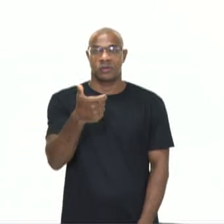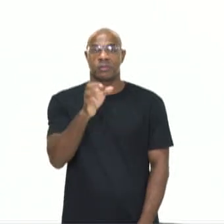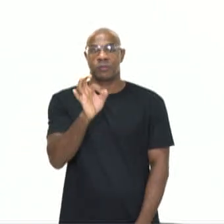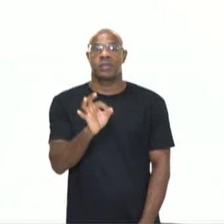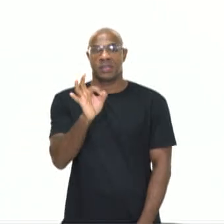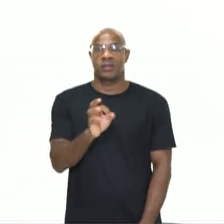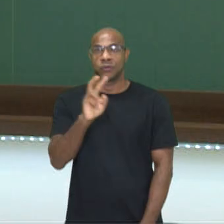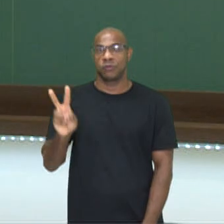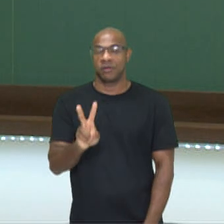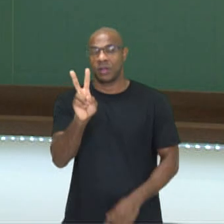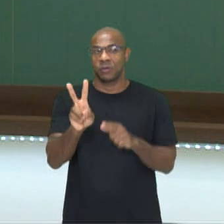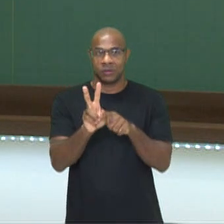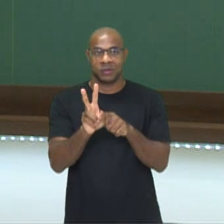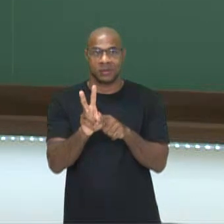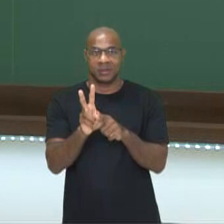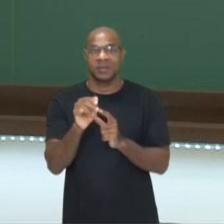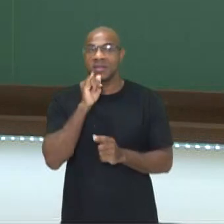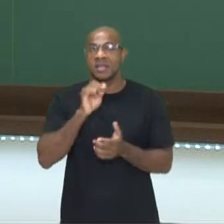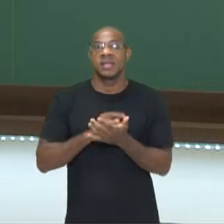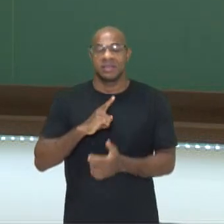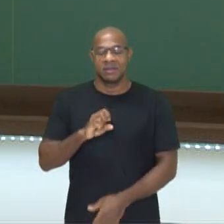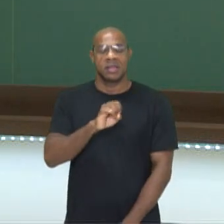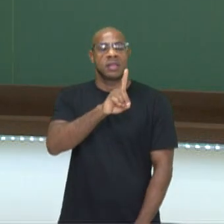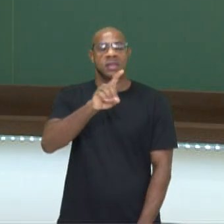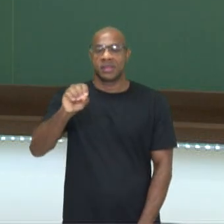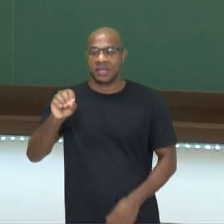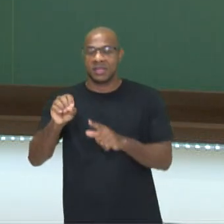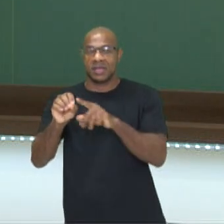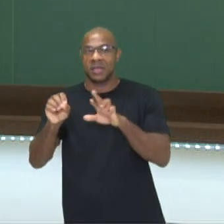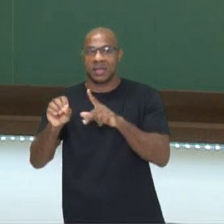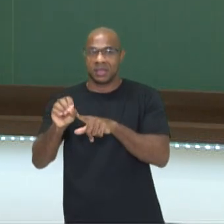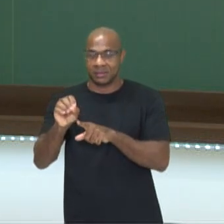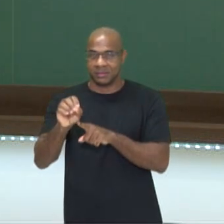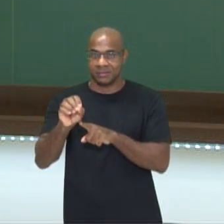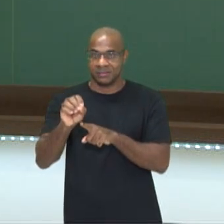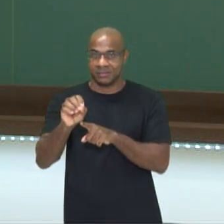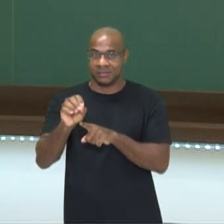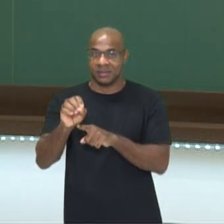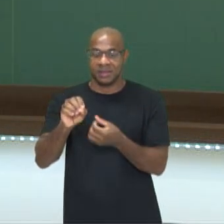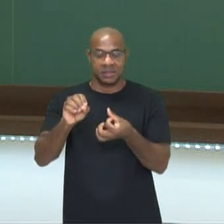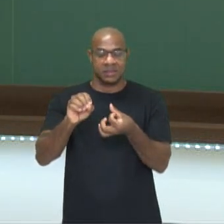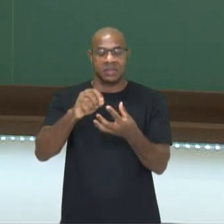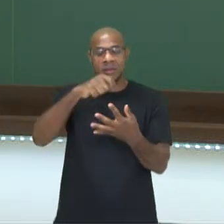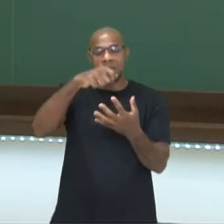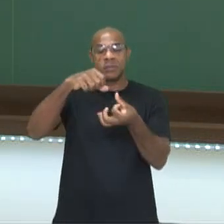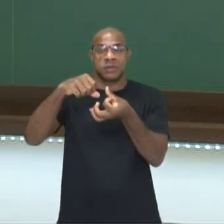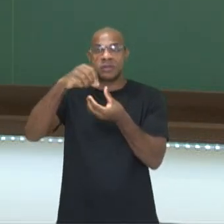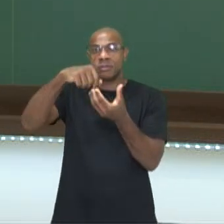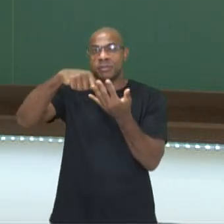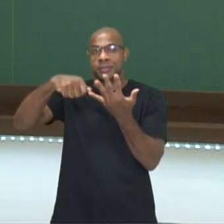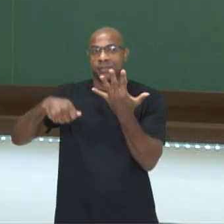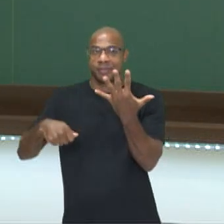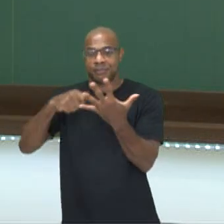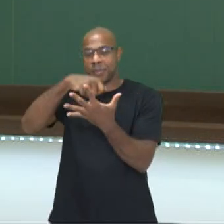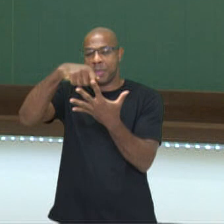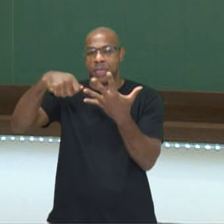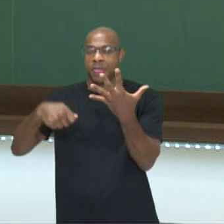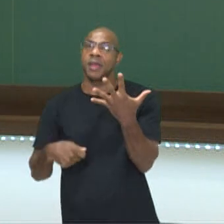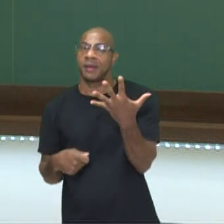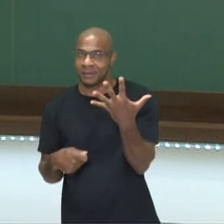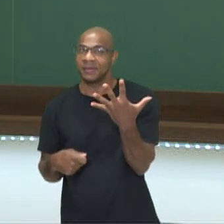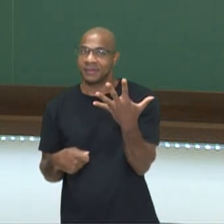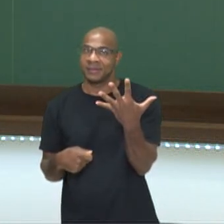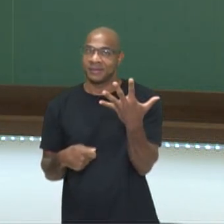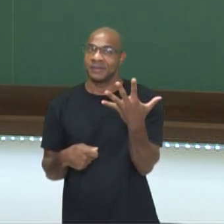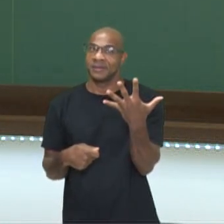Então, só para você entender, se eu tivesse R$100 aqui trabalhando, durante 6 meses, com 2% ao mês de taxa de juros